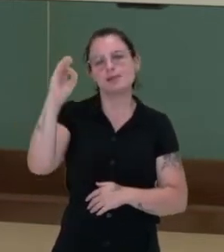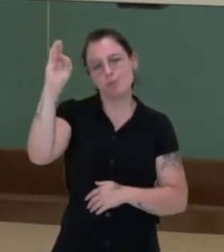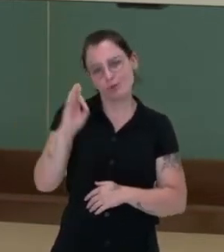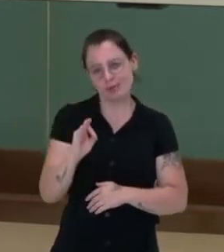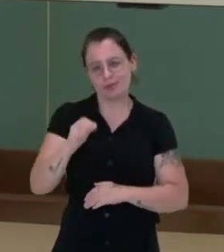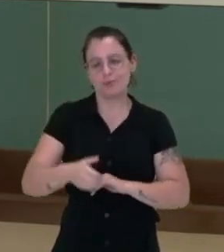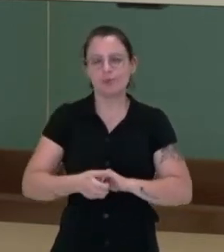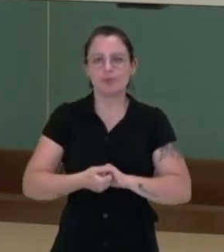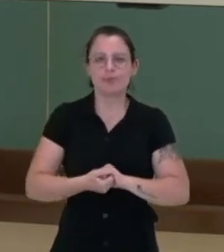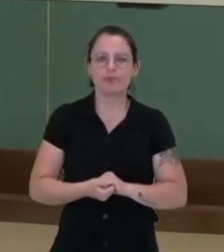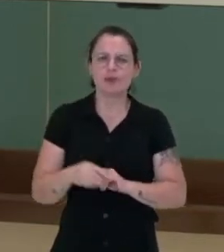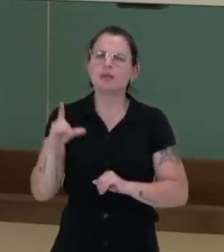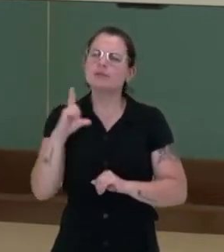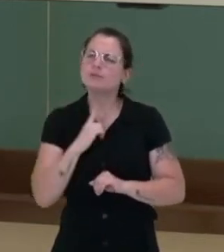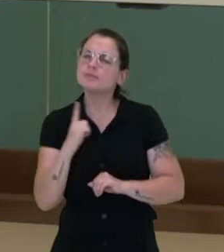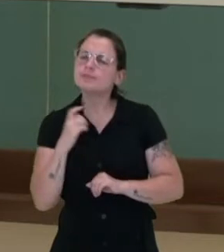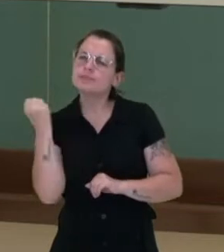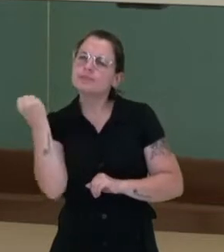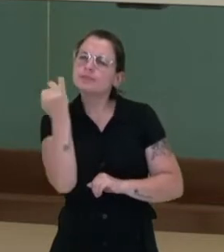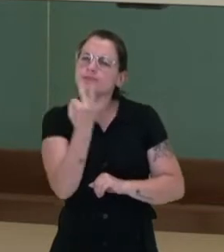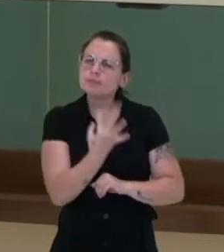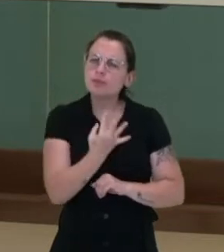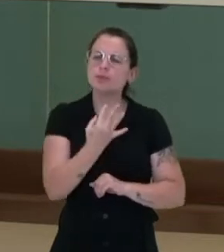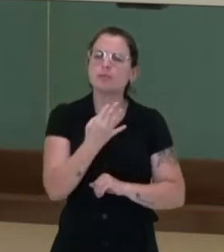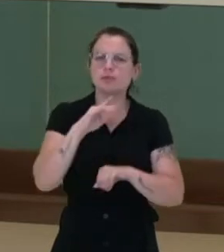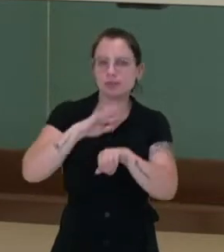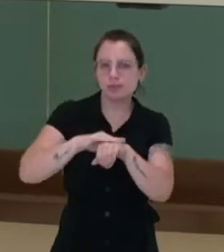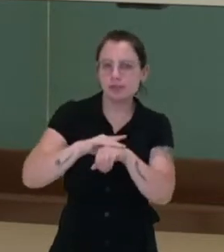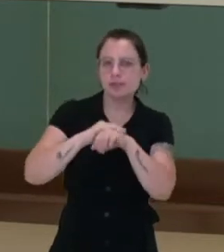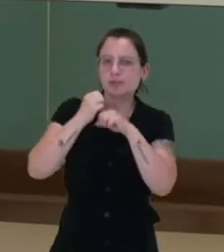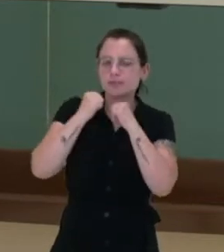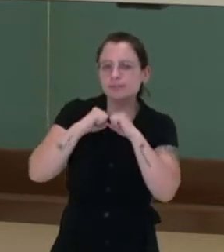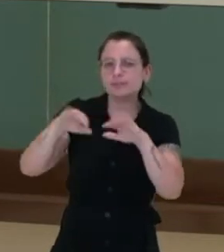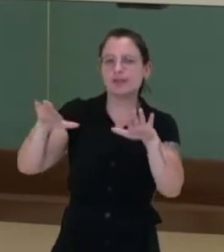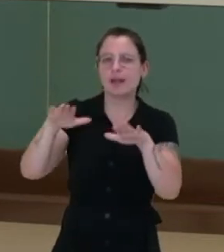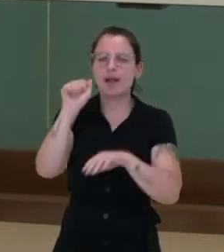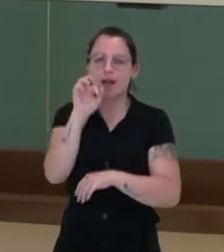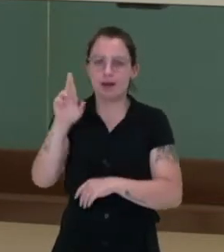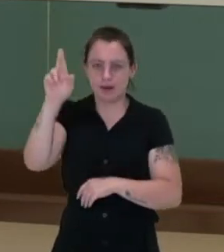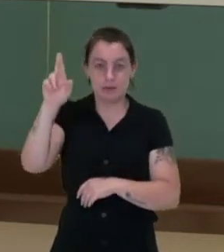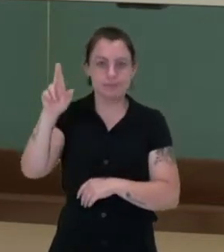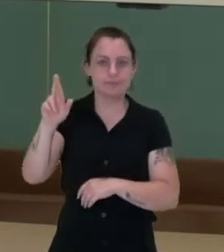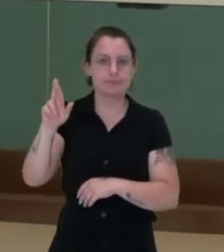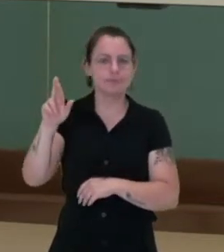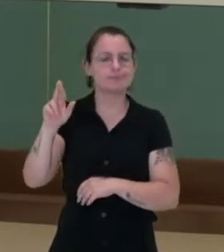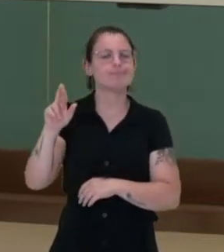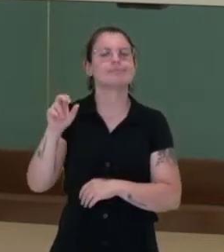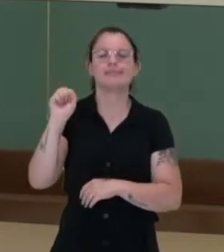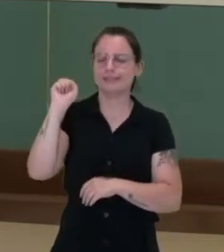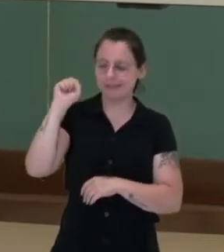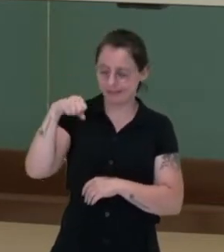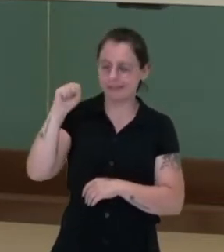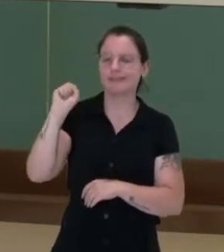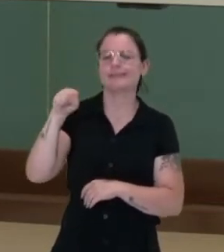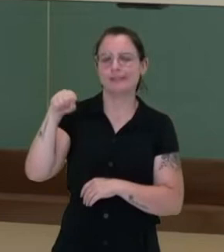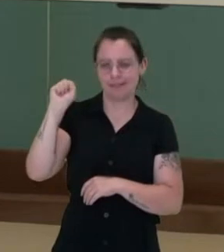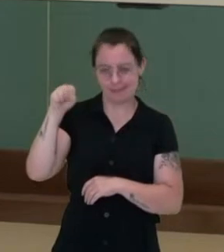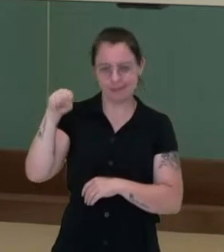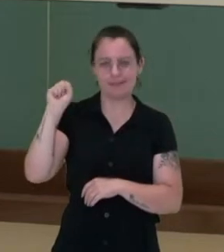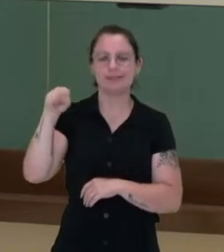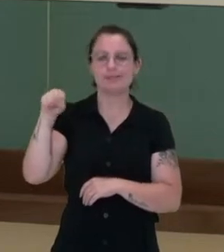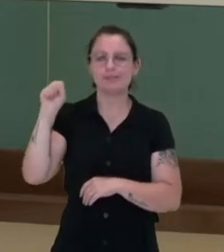Algumas doenças podem ser transmitidas pelo ar. E aí? Provavelmente sim, claro que